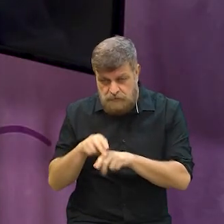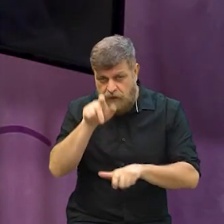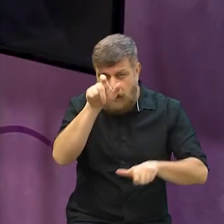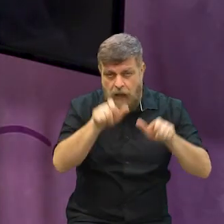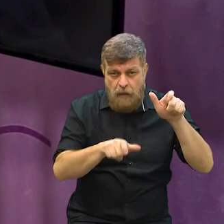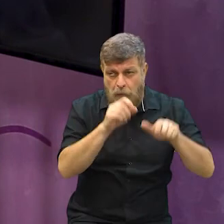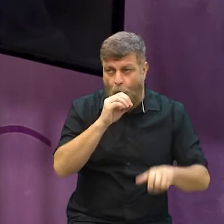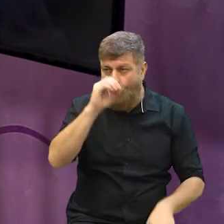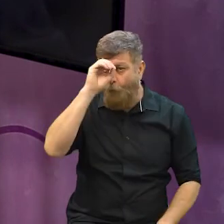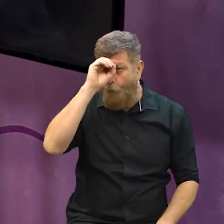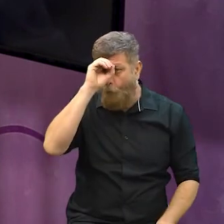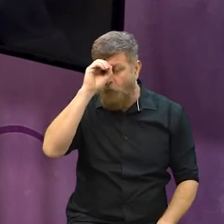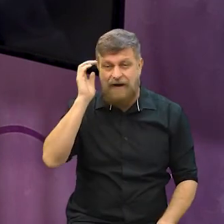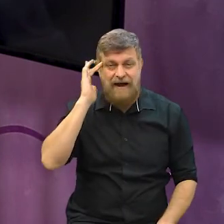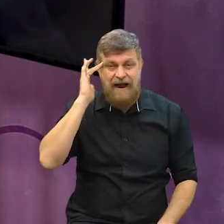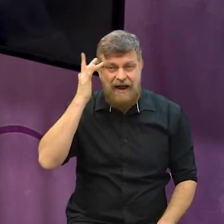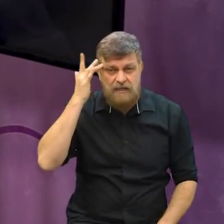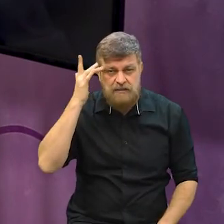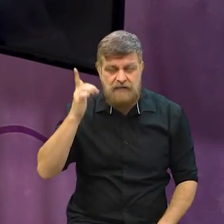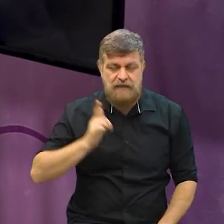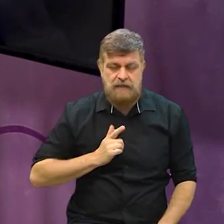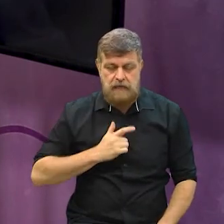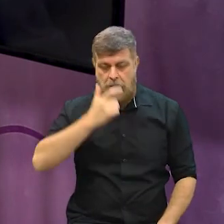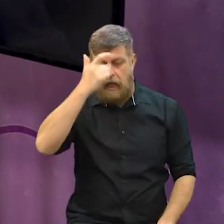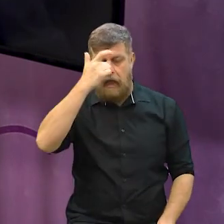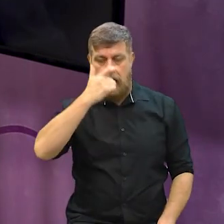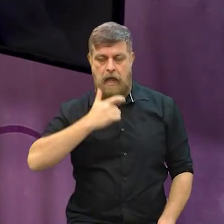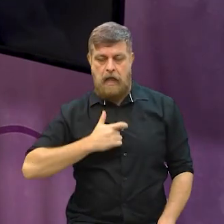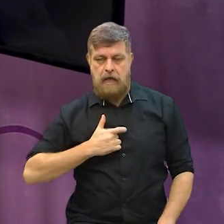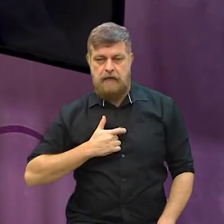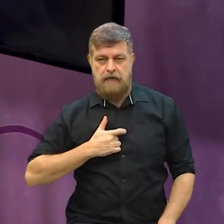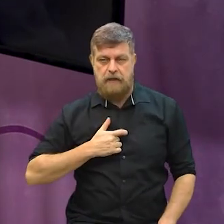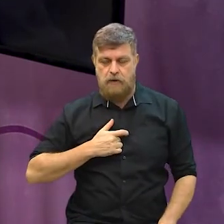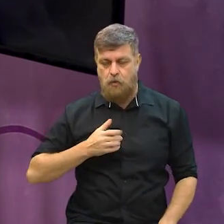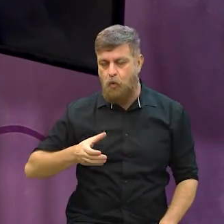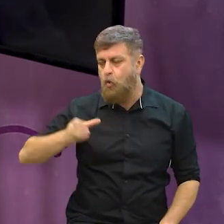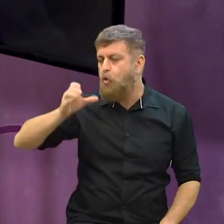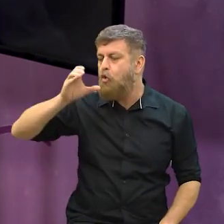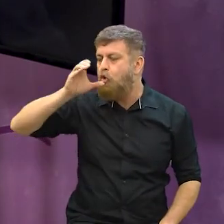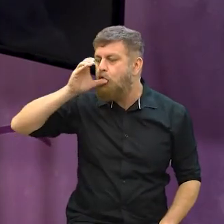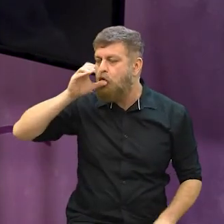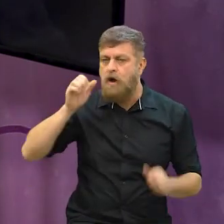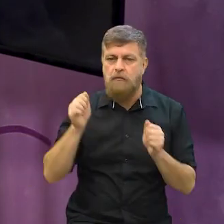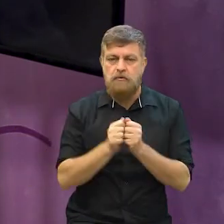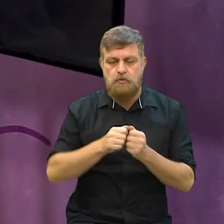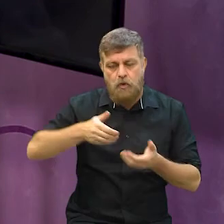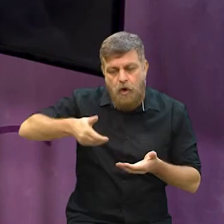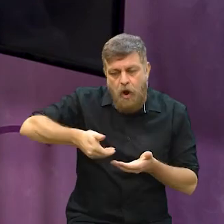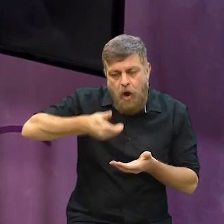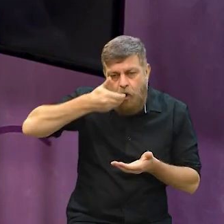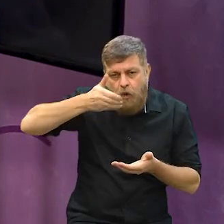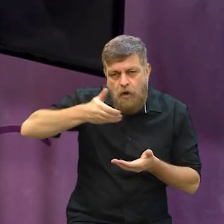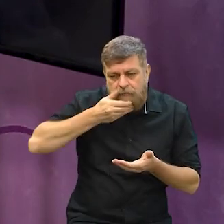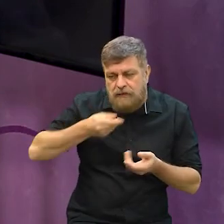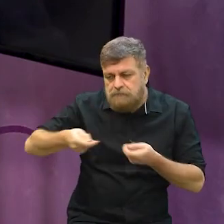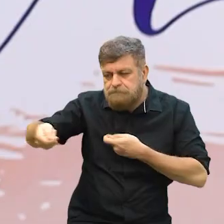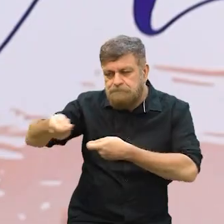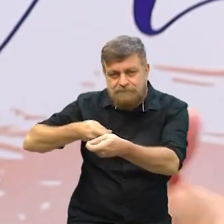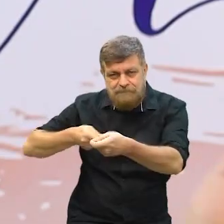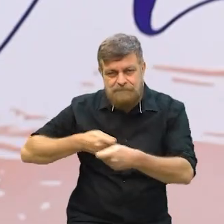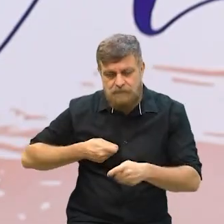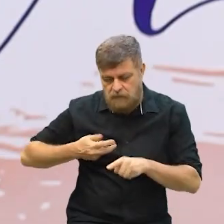que ainda, por falta de conhecimento, acha que, se eu dividir o mesmo copo, o mesmo talher com a pessoa, eu vou